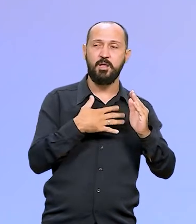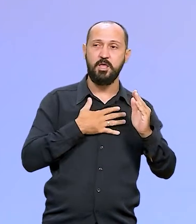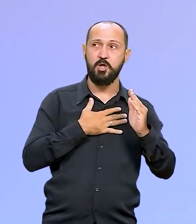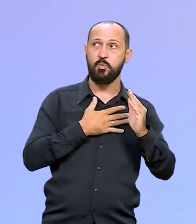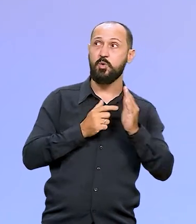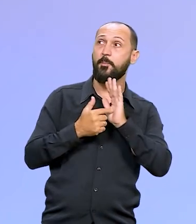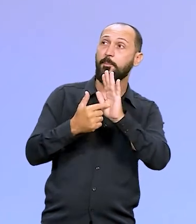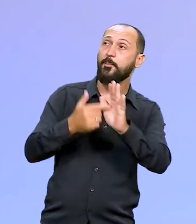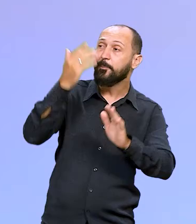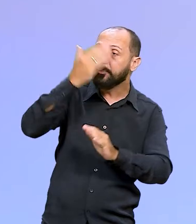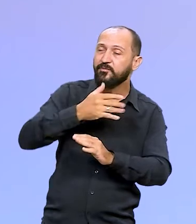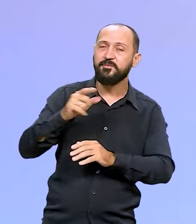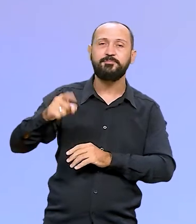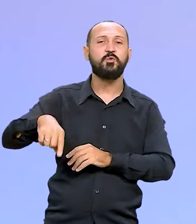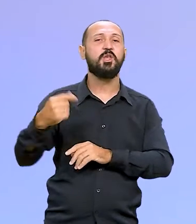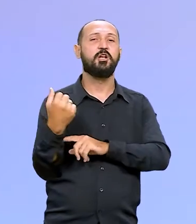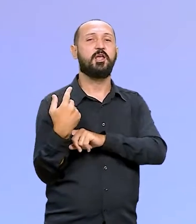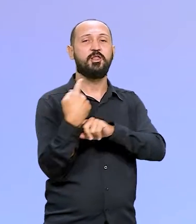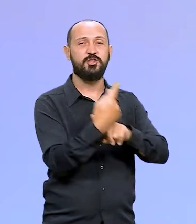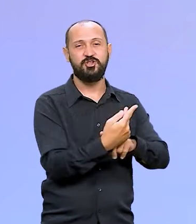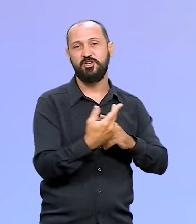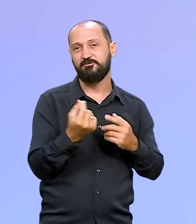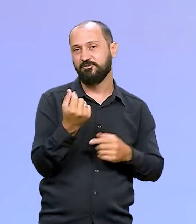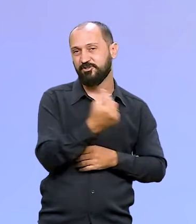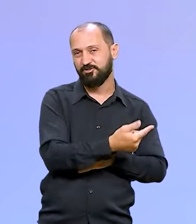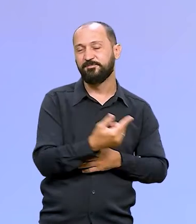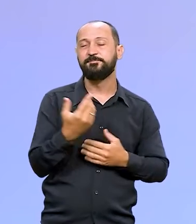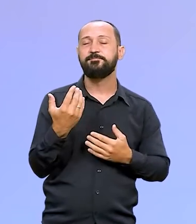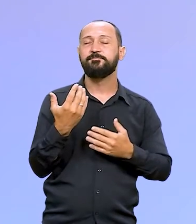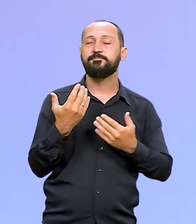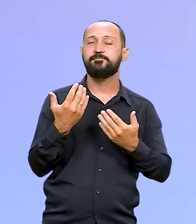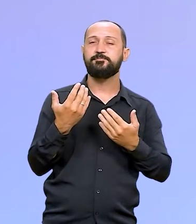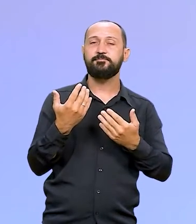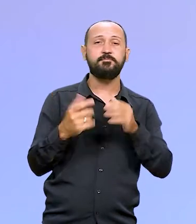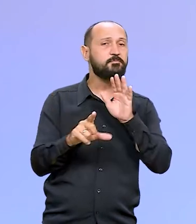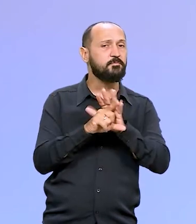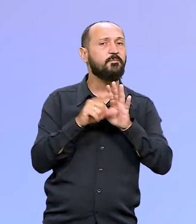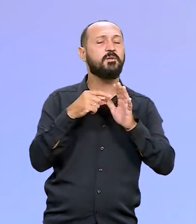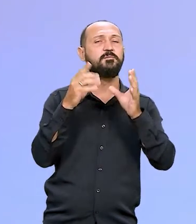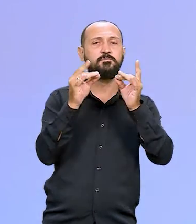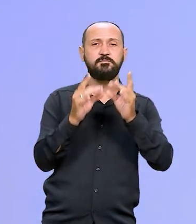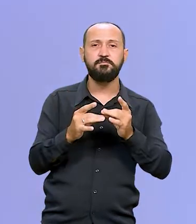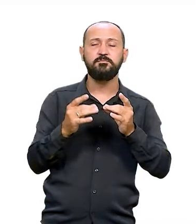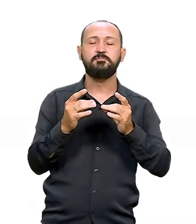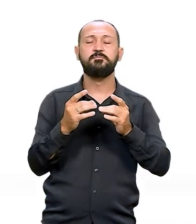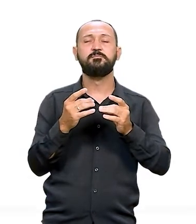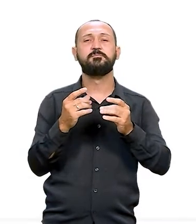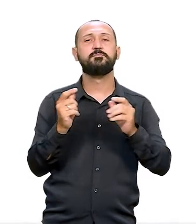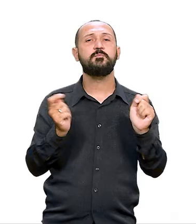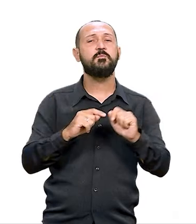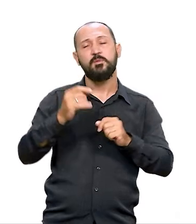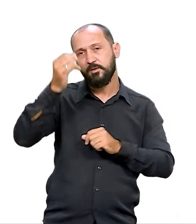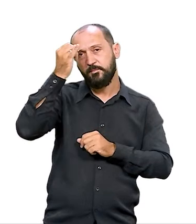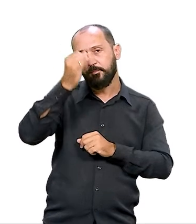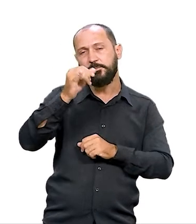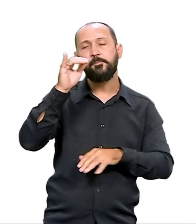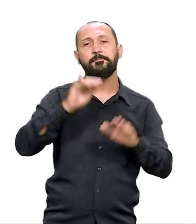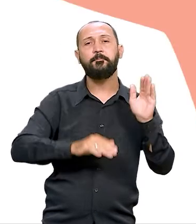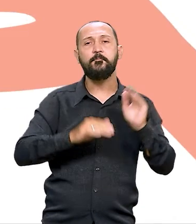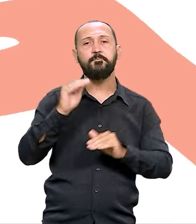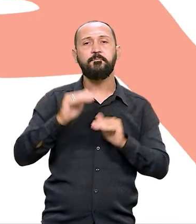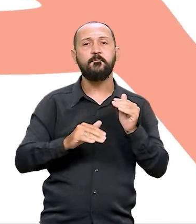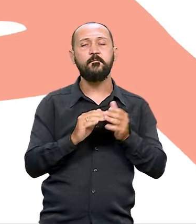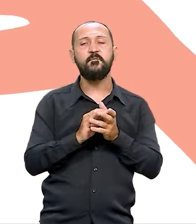mais do credor do que do devedor. Mas, em contrapartida, a lei até traz mecanismos, gatilhos, que